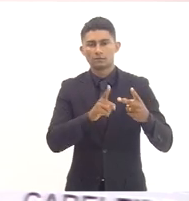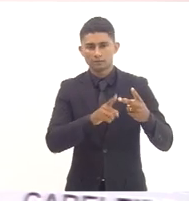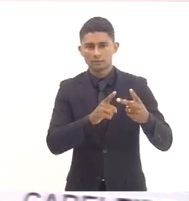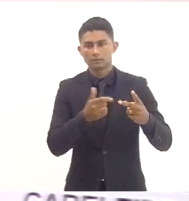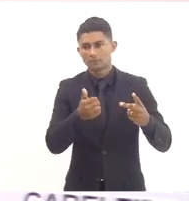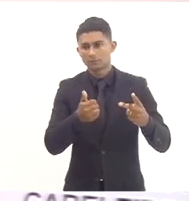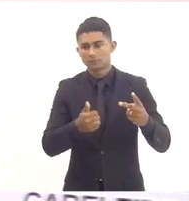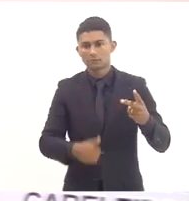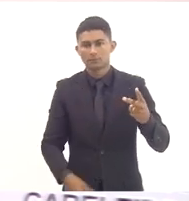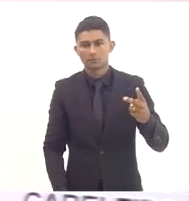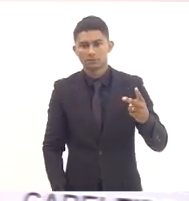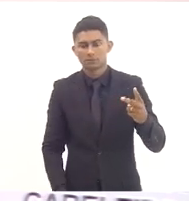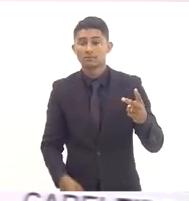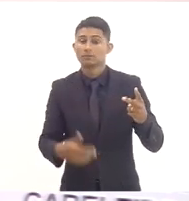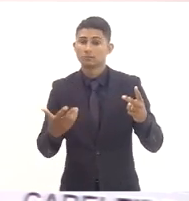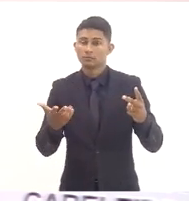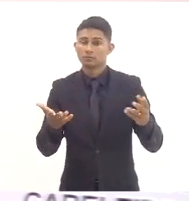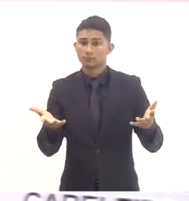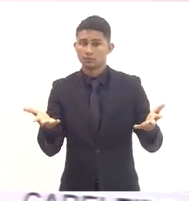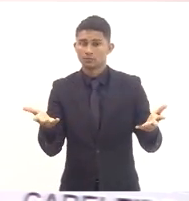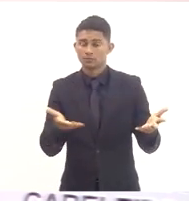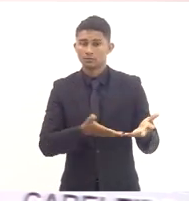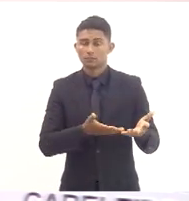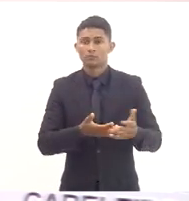então hoje é